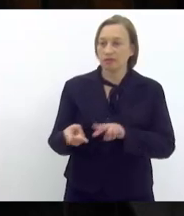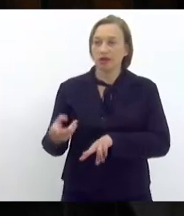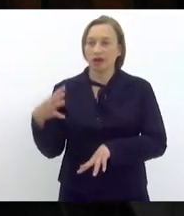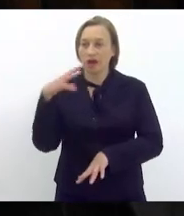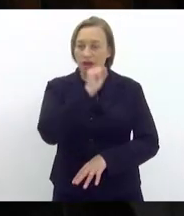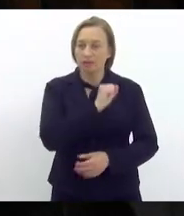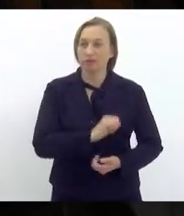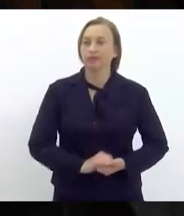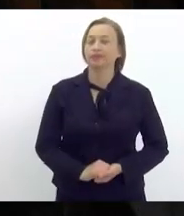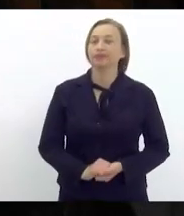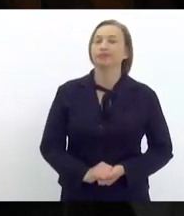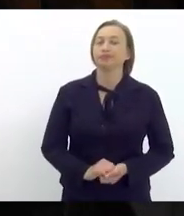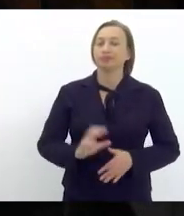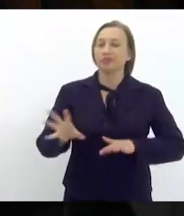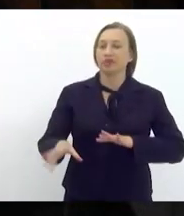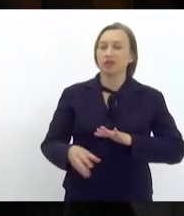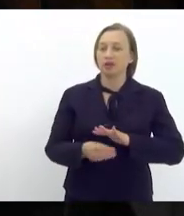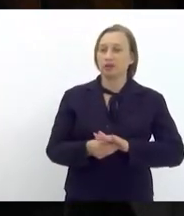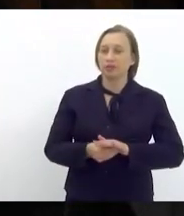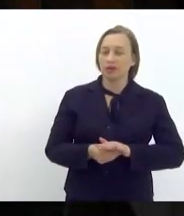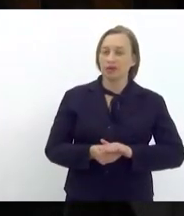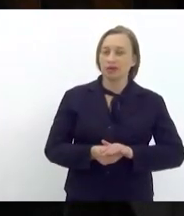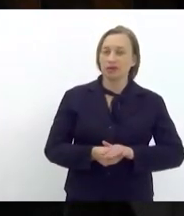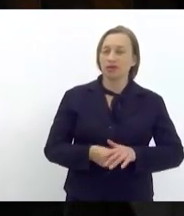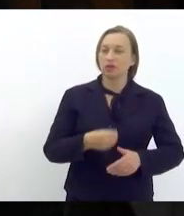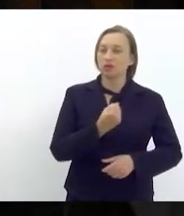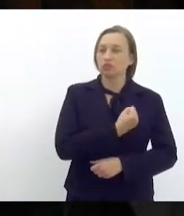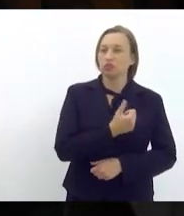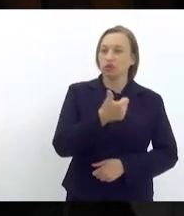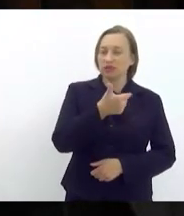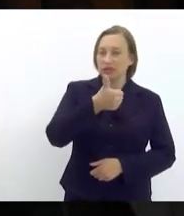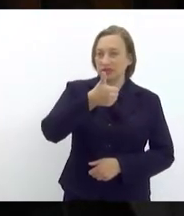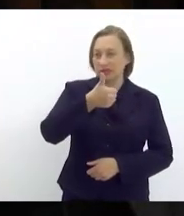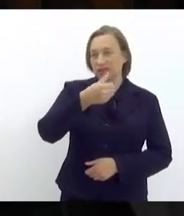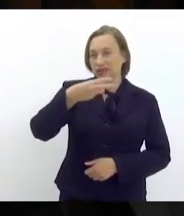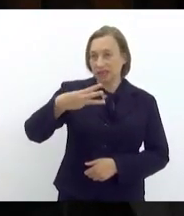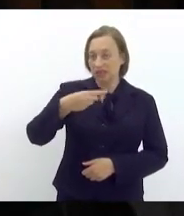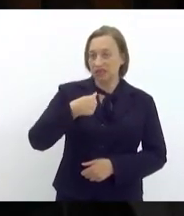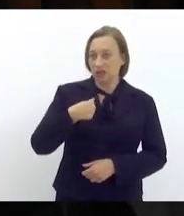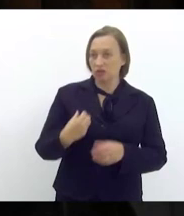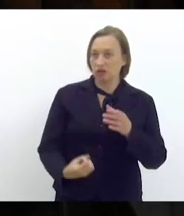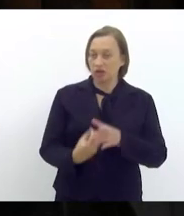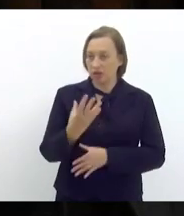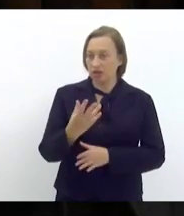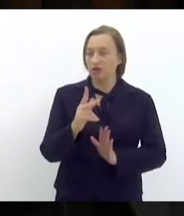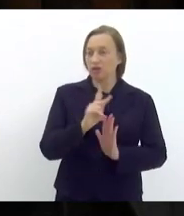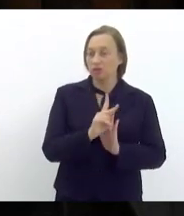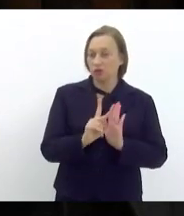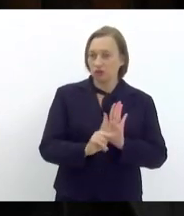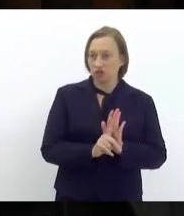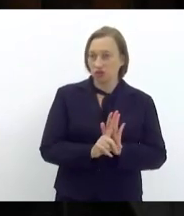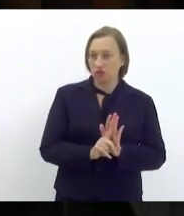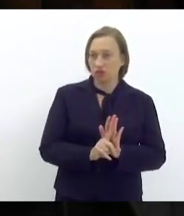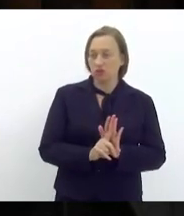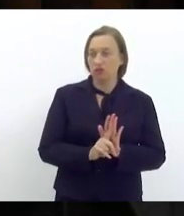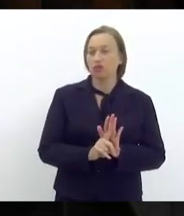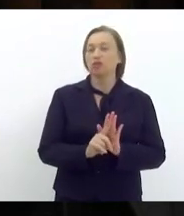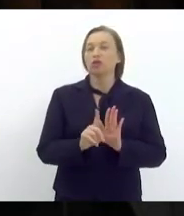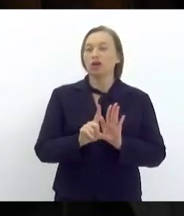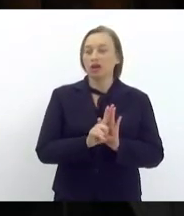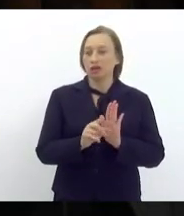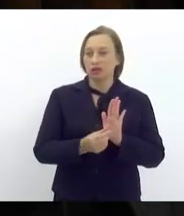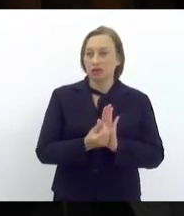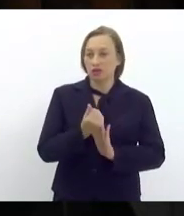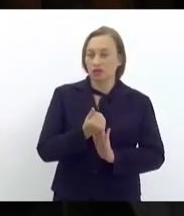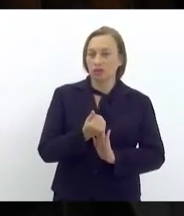é a emenda aditiva número 13 que fiz ao projeto da LDO emenda senhor presidente